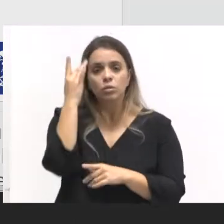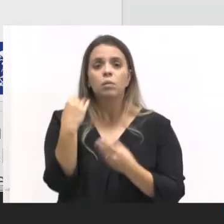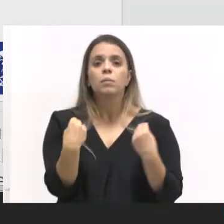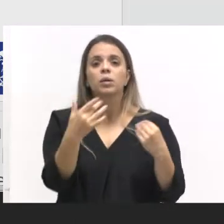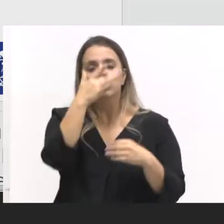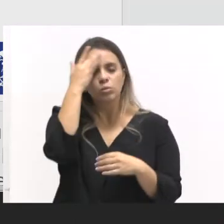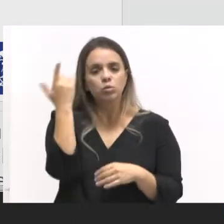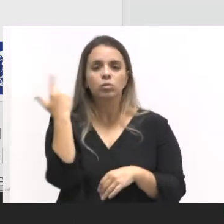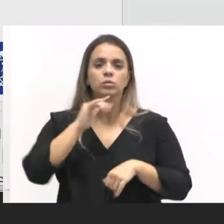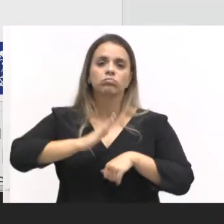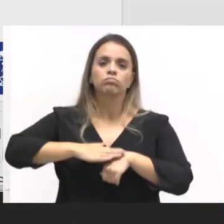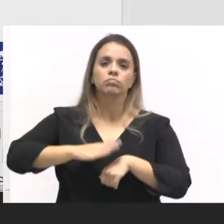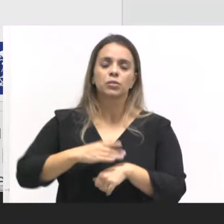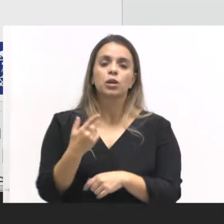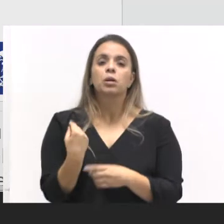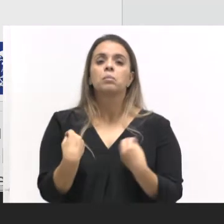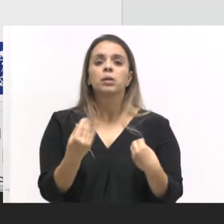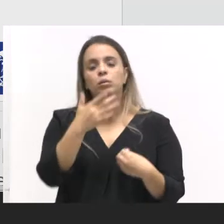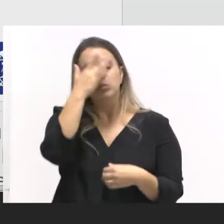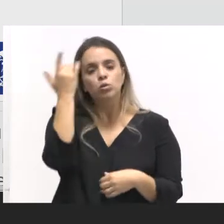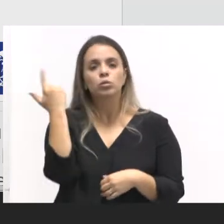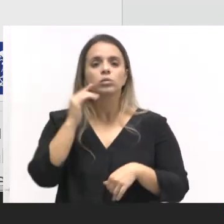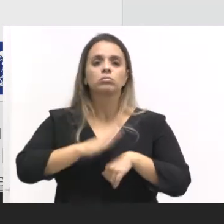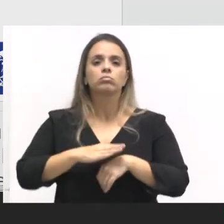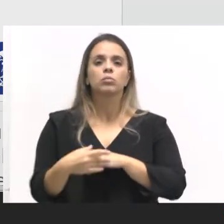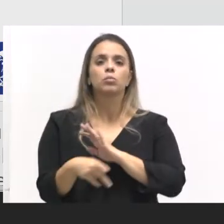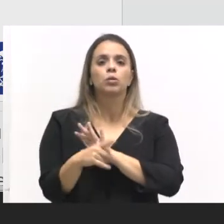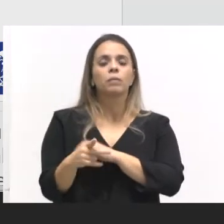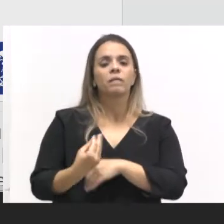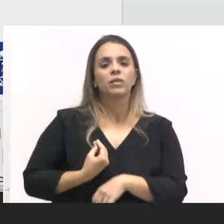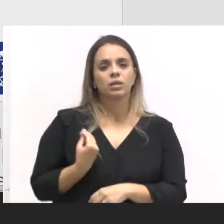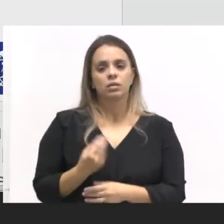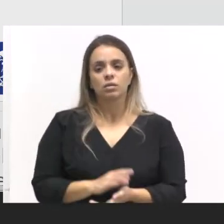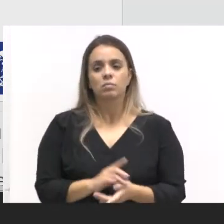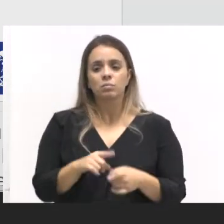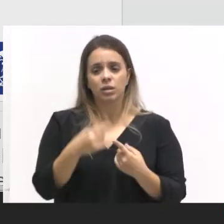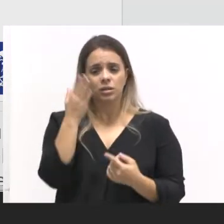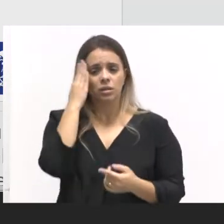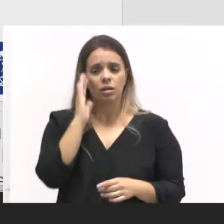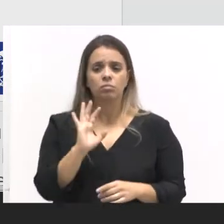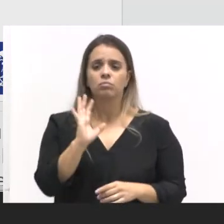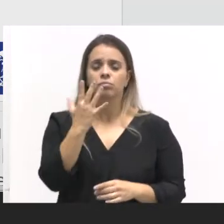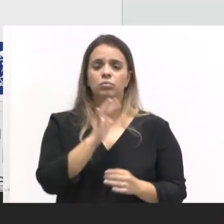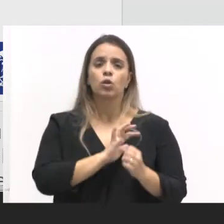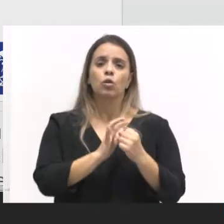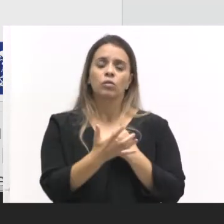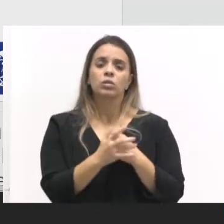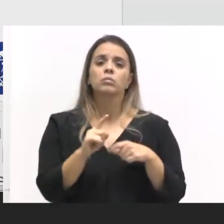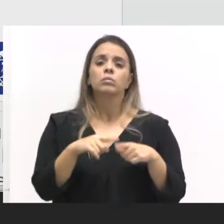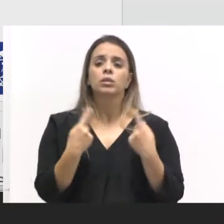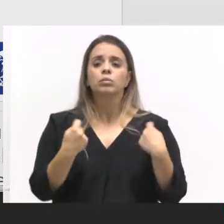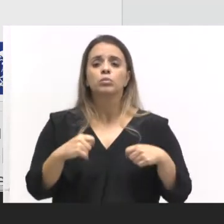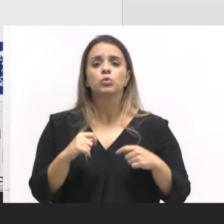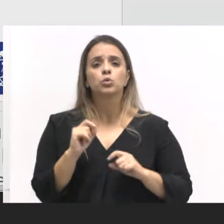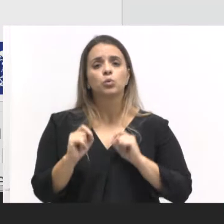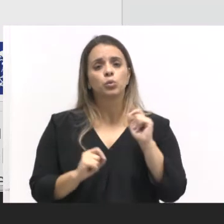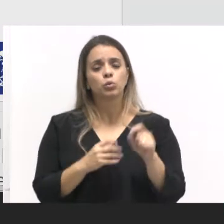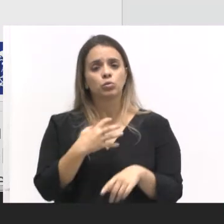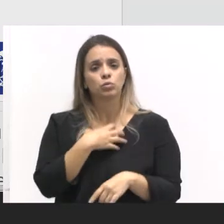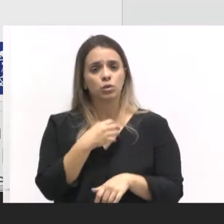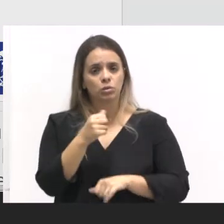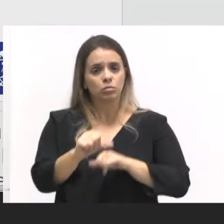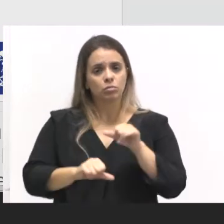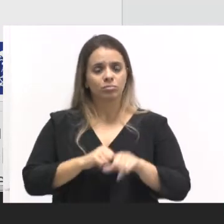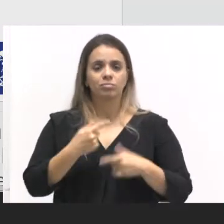autonomia, para que elas possam ser autoras da sua história. Mas, durante a pandemia, nós tivemos que mudar um pouco